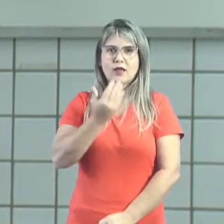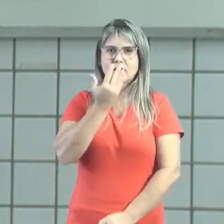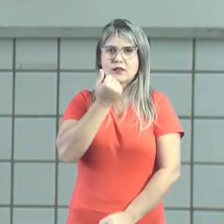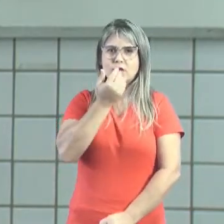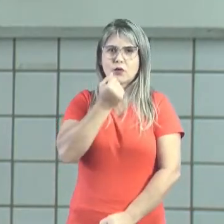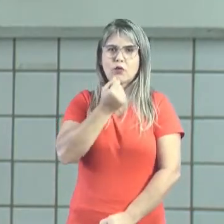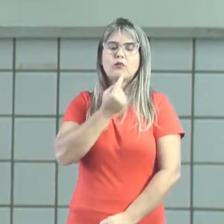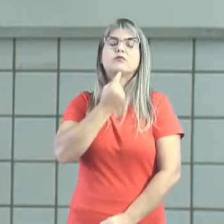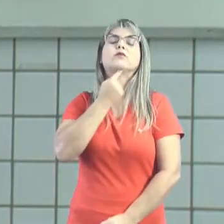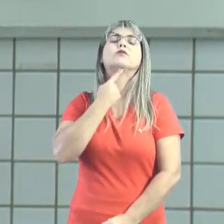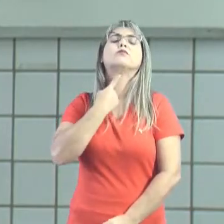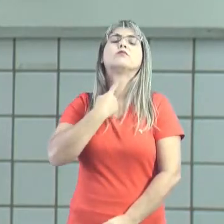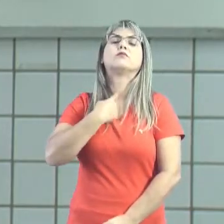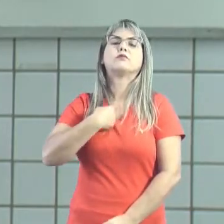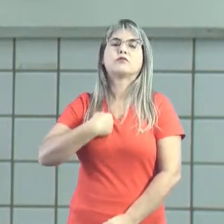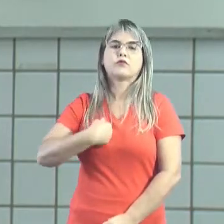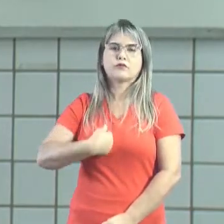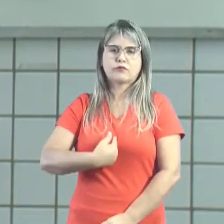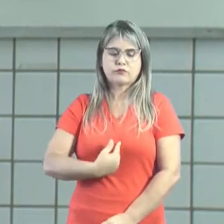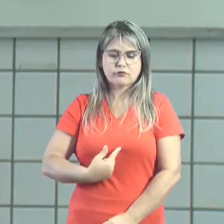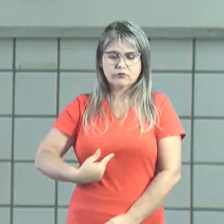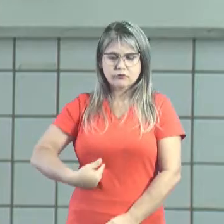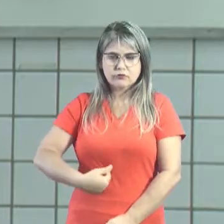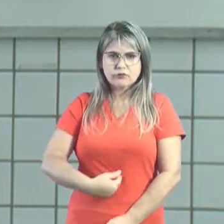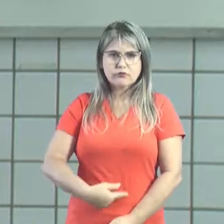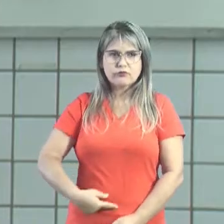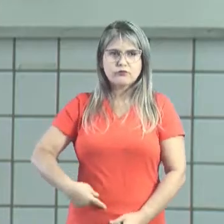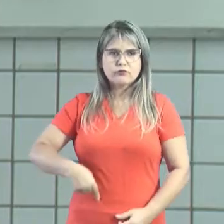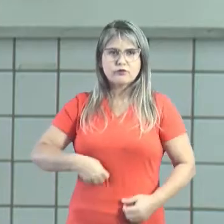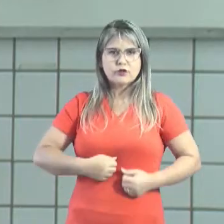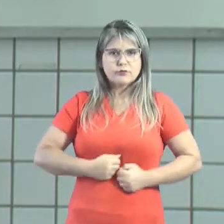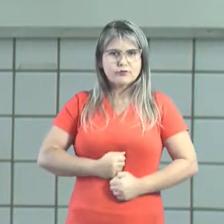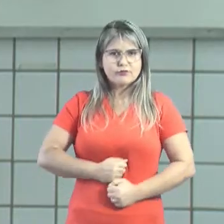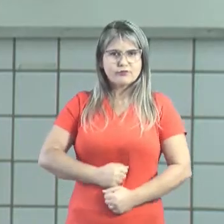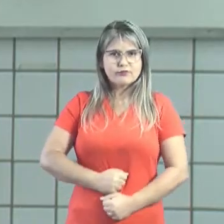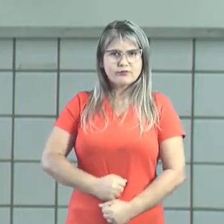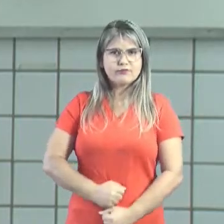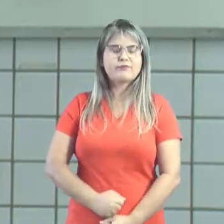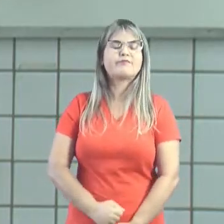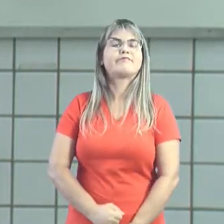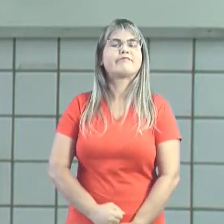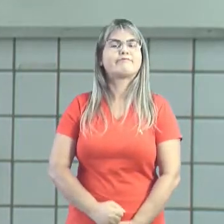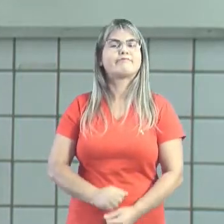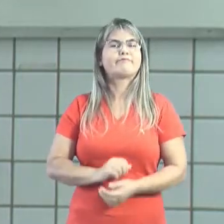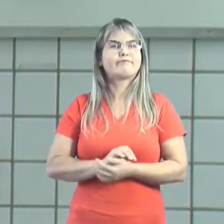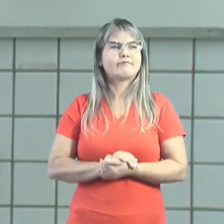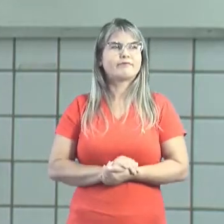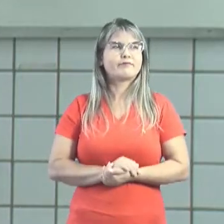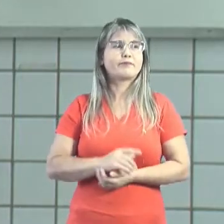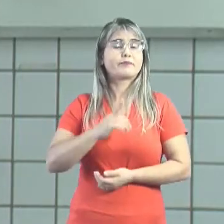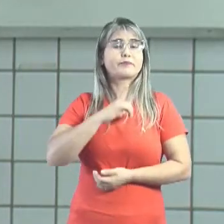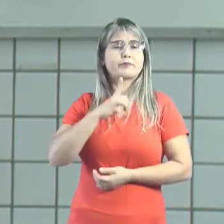o tecido muscular, junto com as células que formam o tecido